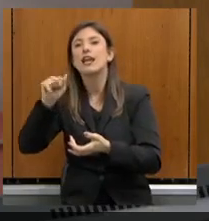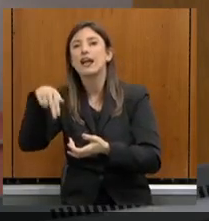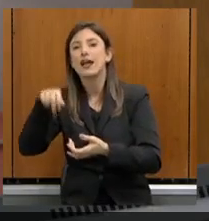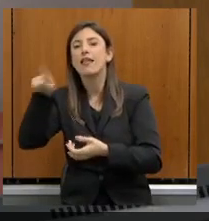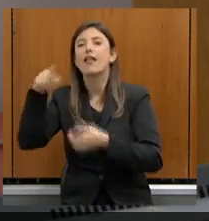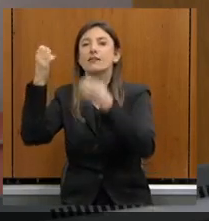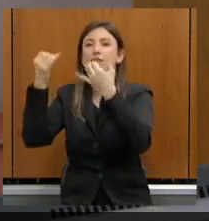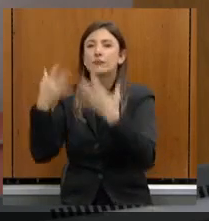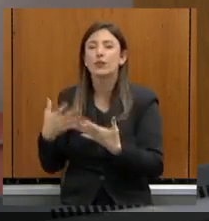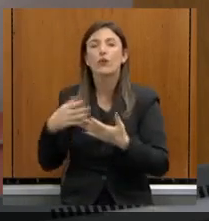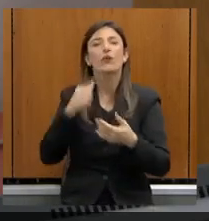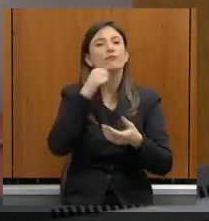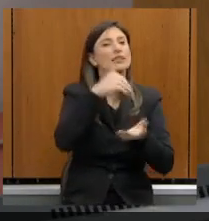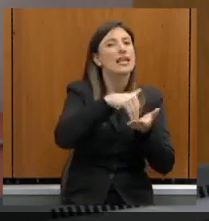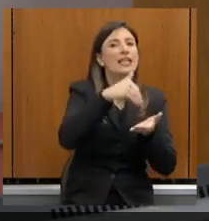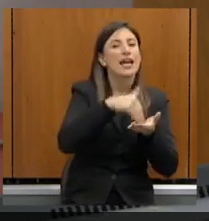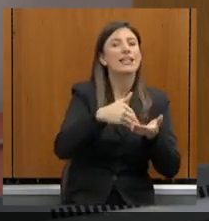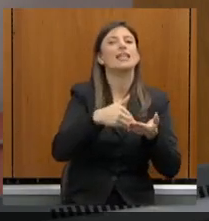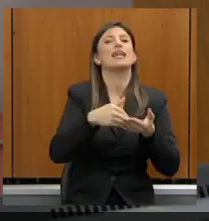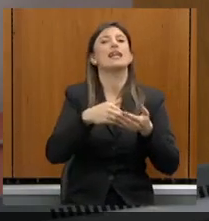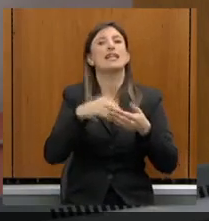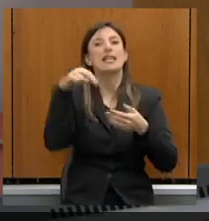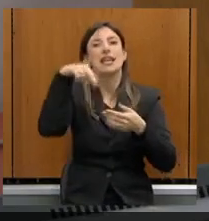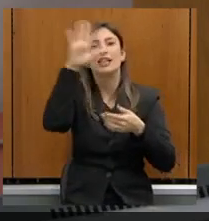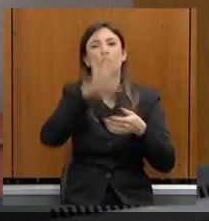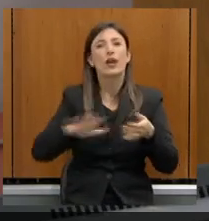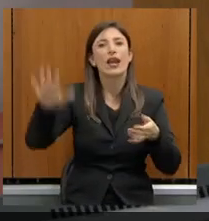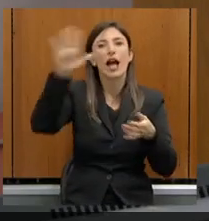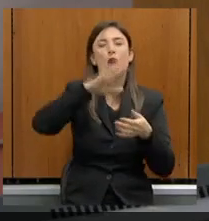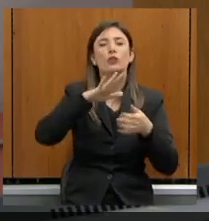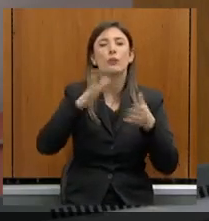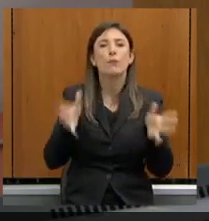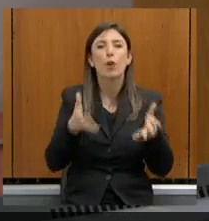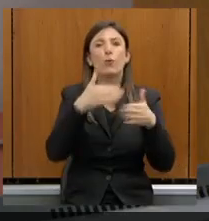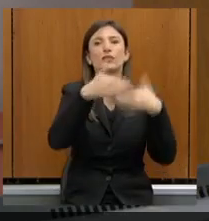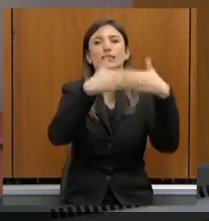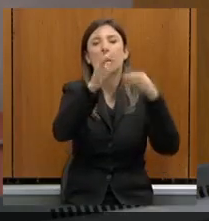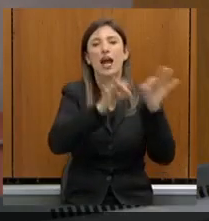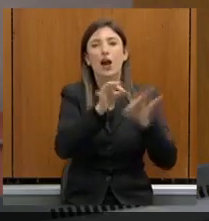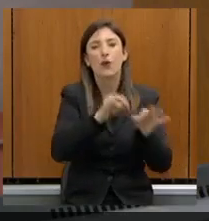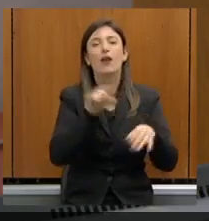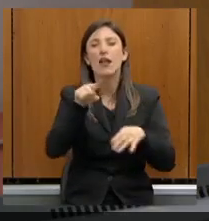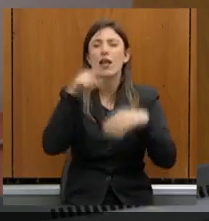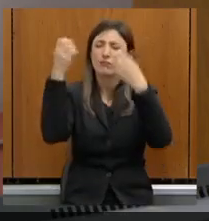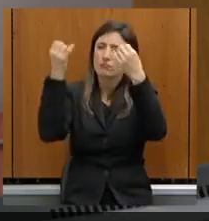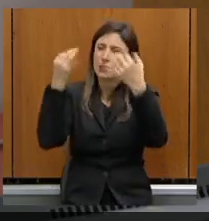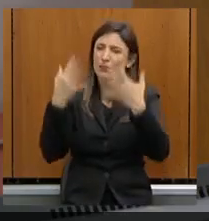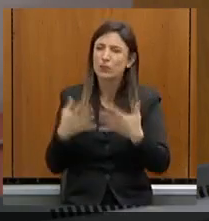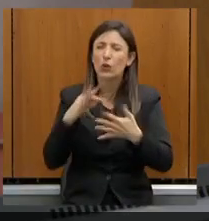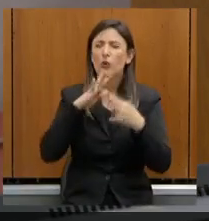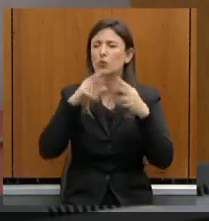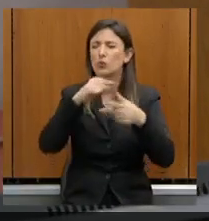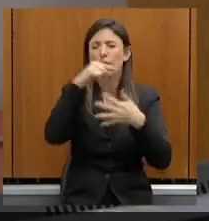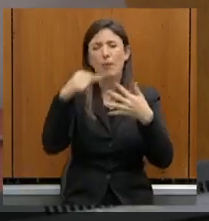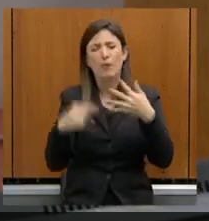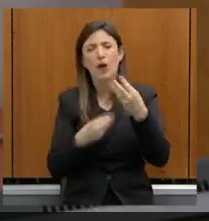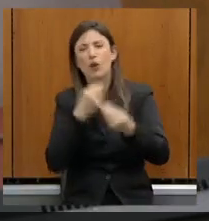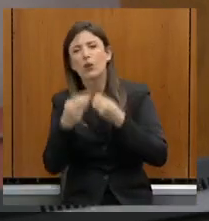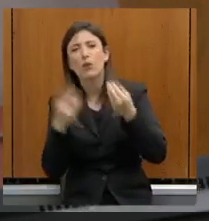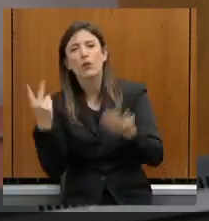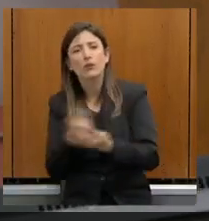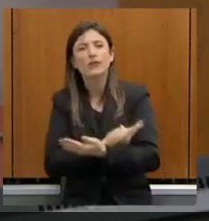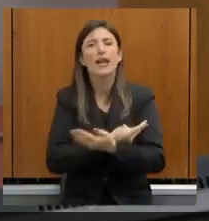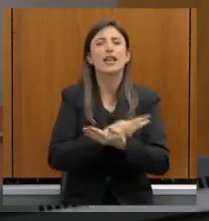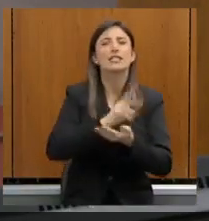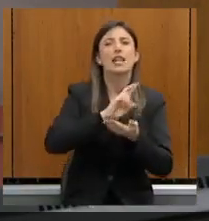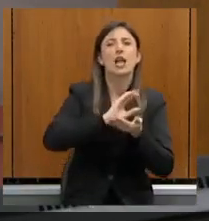secretário nacional de promoção, e ele me posicionou sobre todas essas questões dos recursos, sobretudo dos